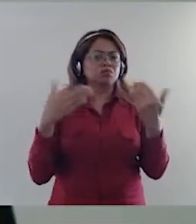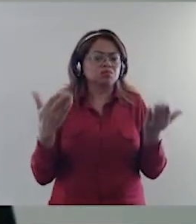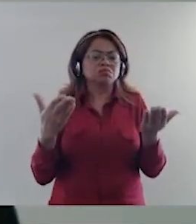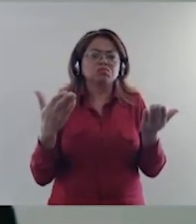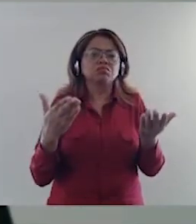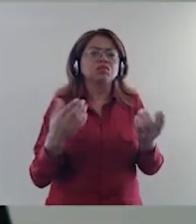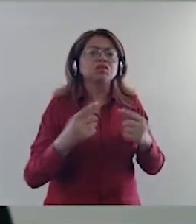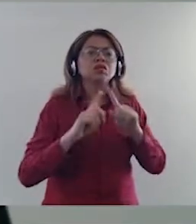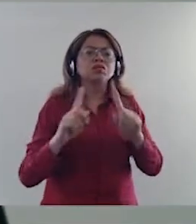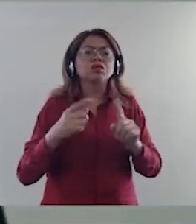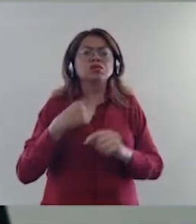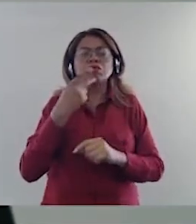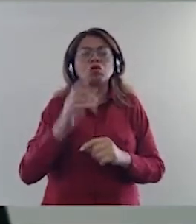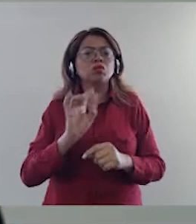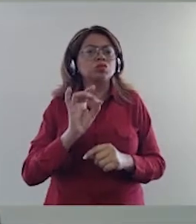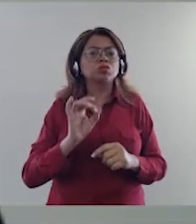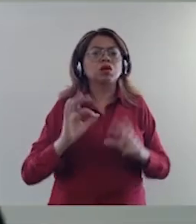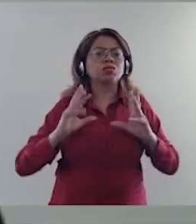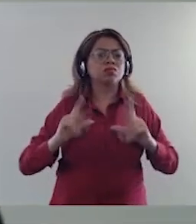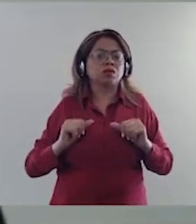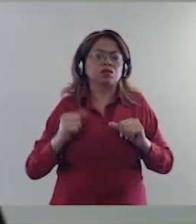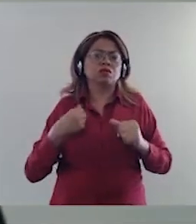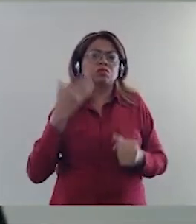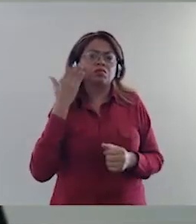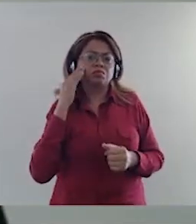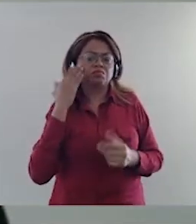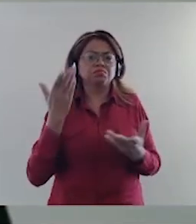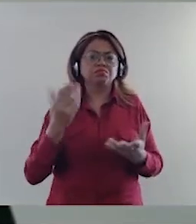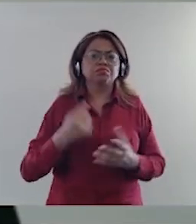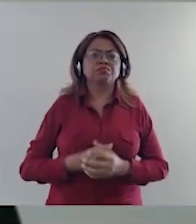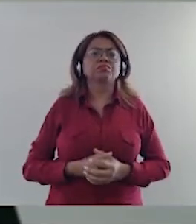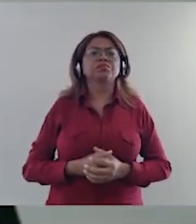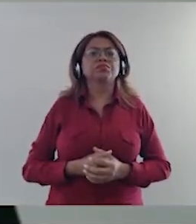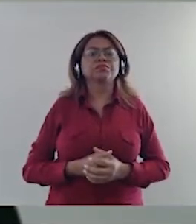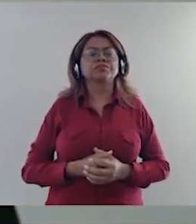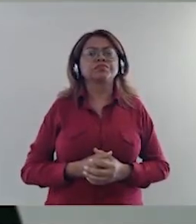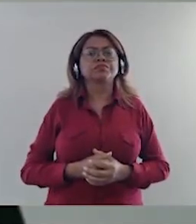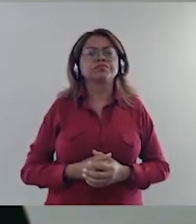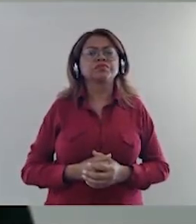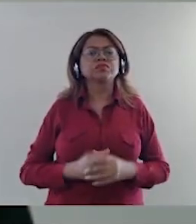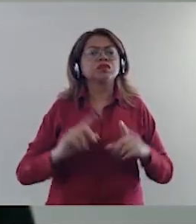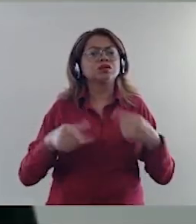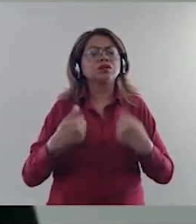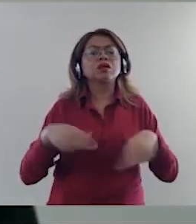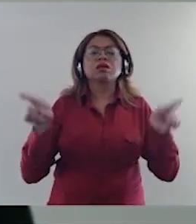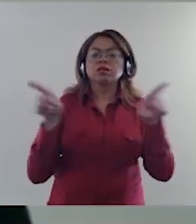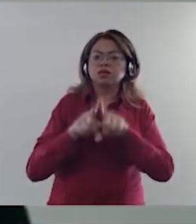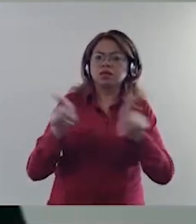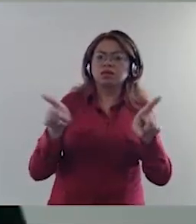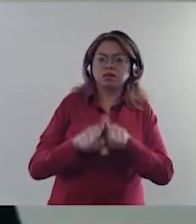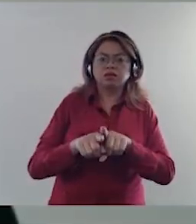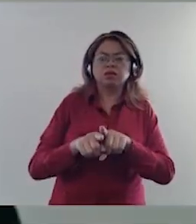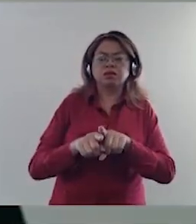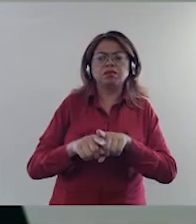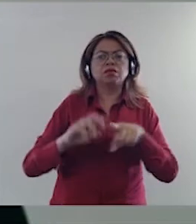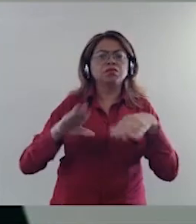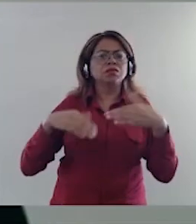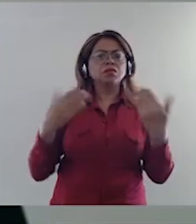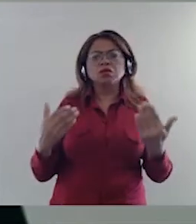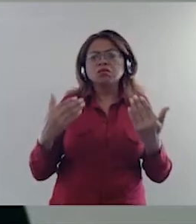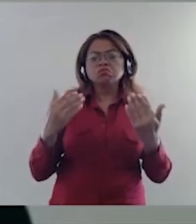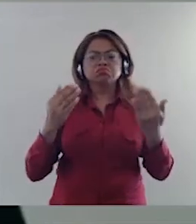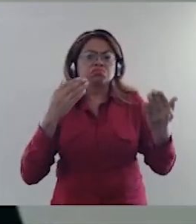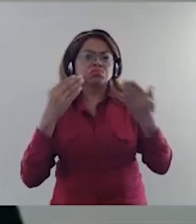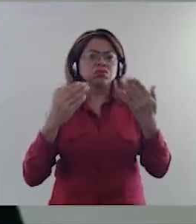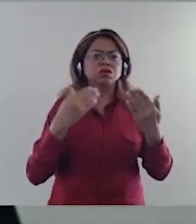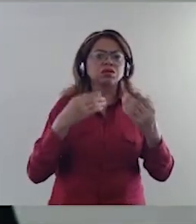e basta, pura e simplesmente, a onerosidade excessiva. E os fatos imprevisíveis,